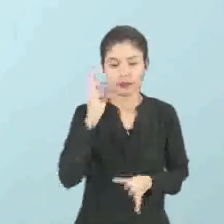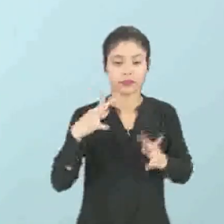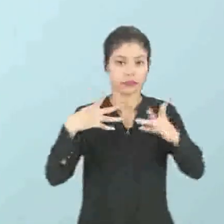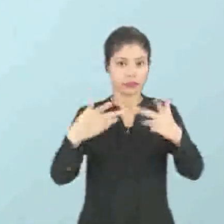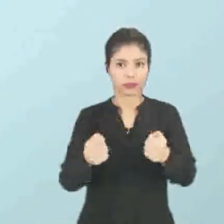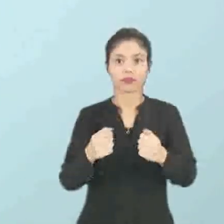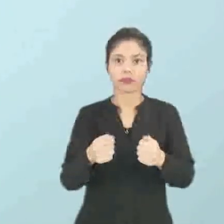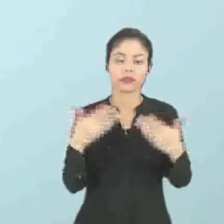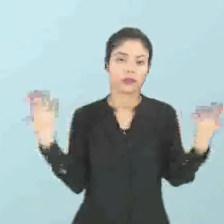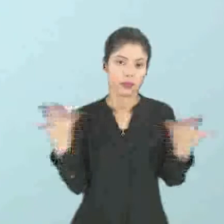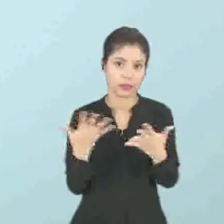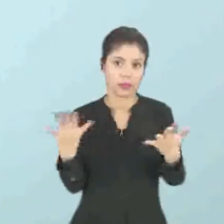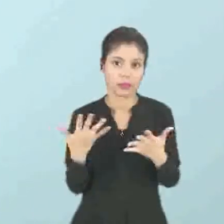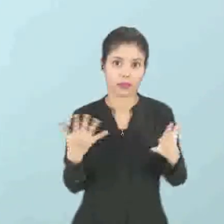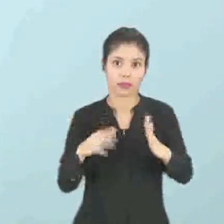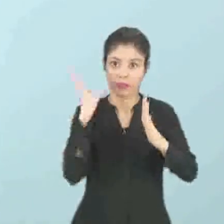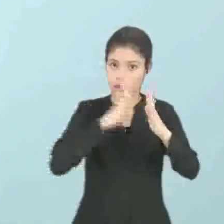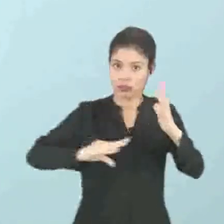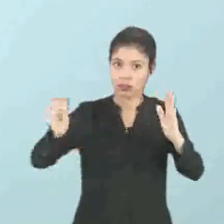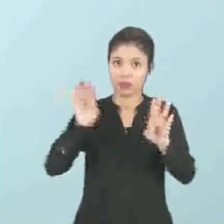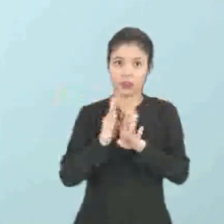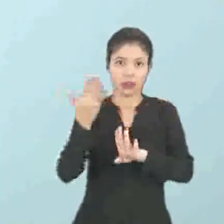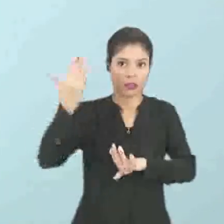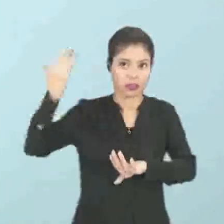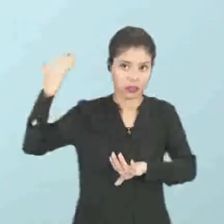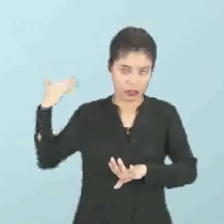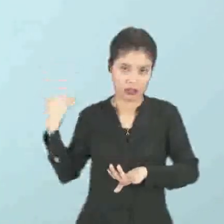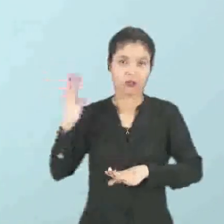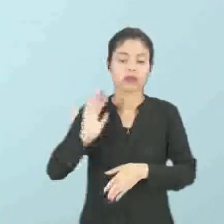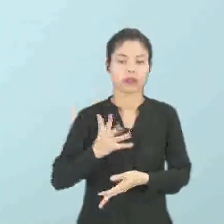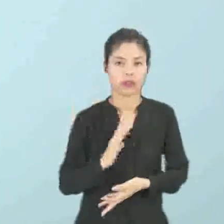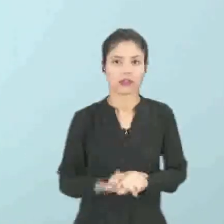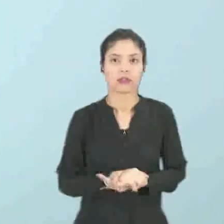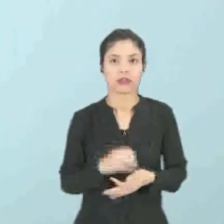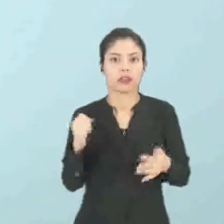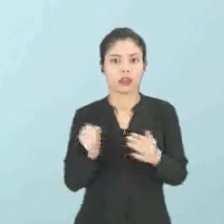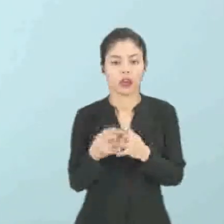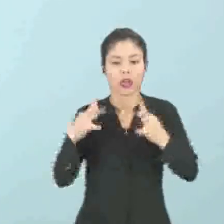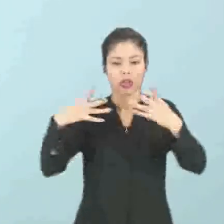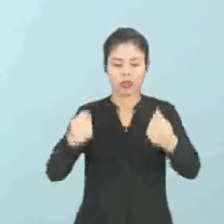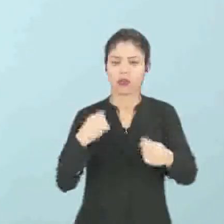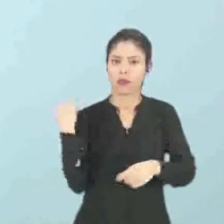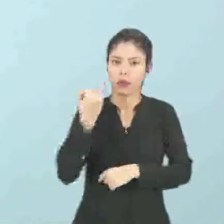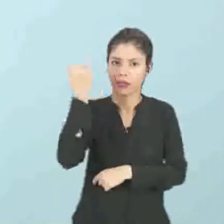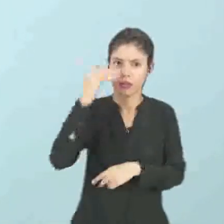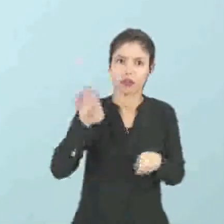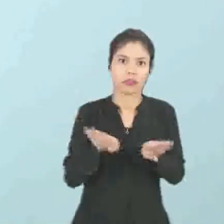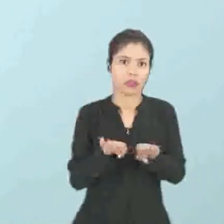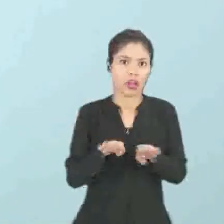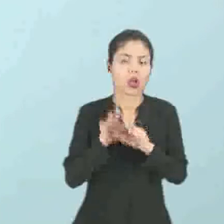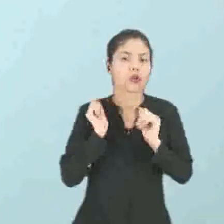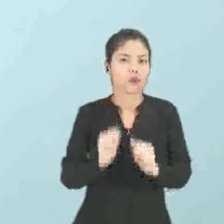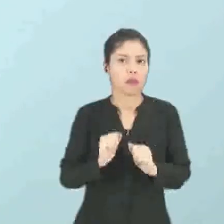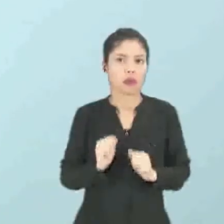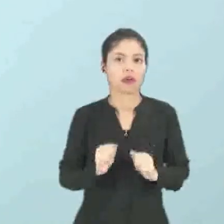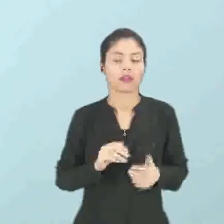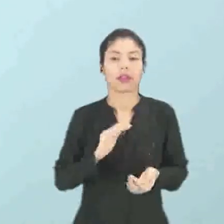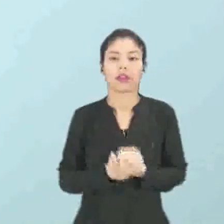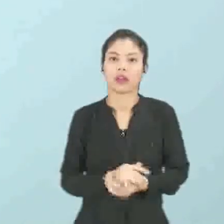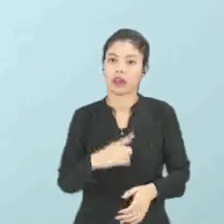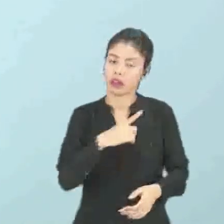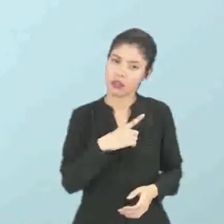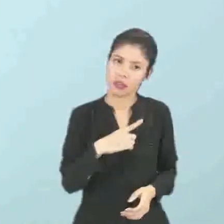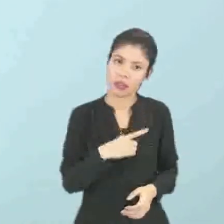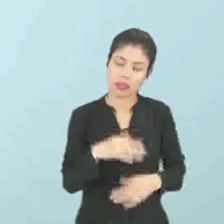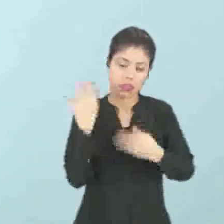está acontecendo hoje é reflexo do que vem acontecendo há muito tempo. Tudo isso é importante, são assuntos importantes que podem cair tanto na